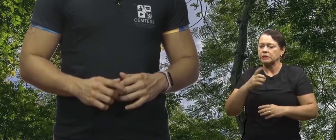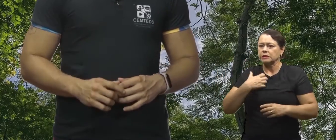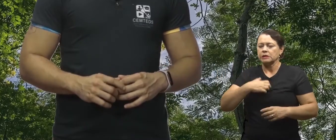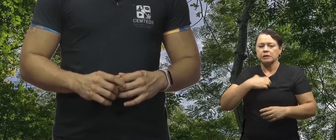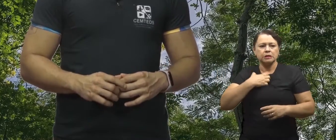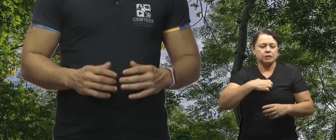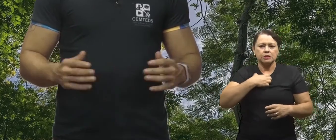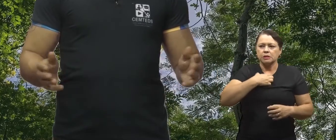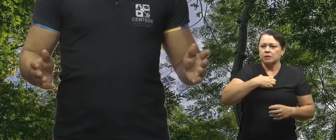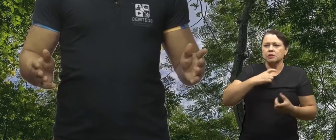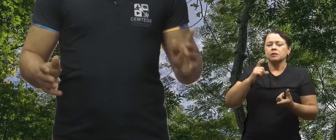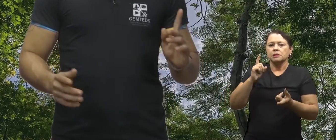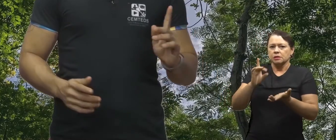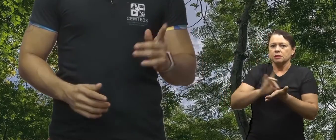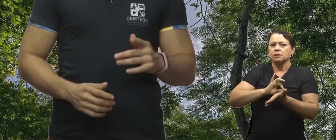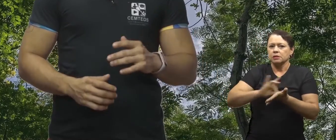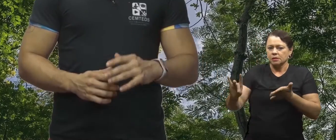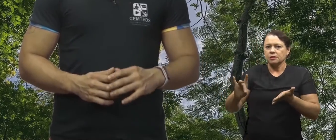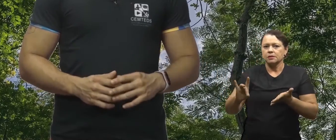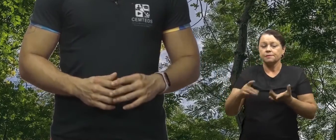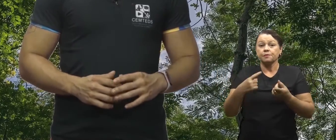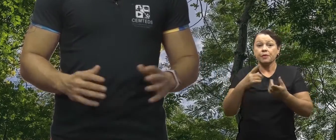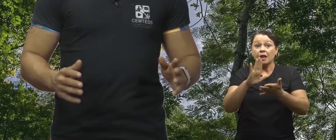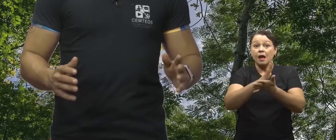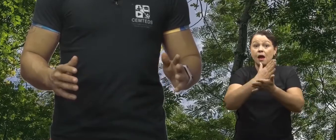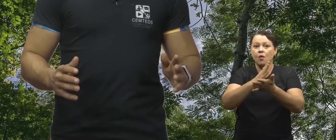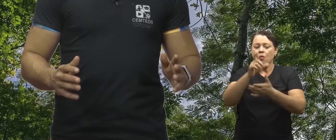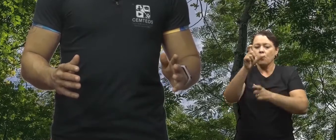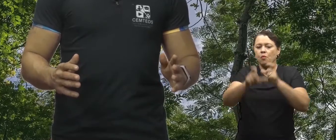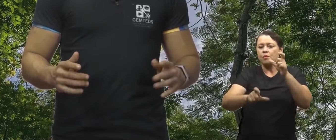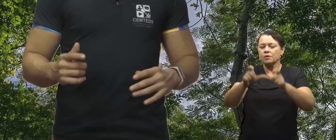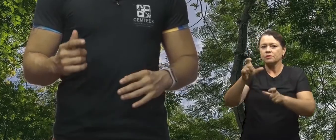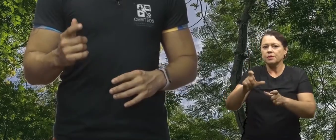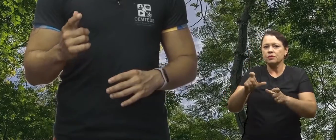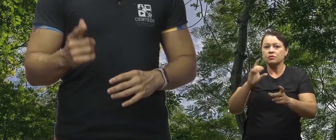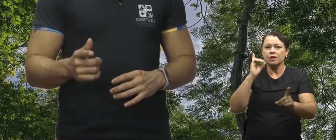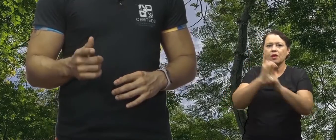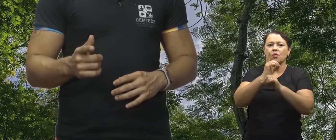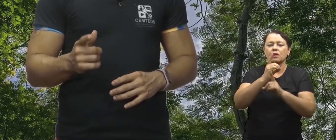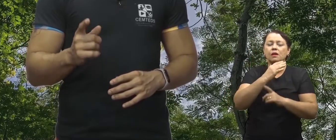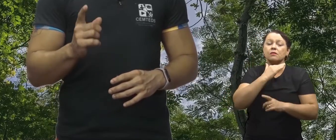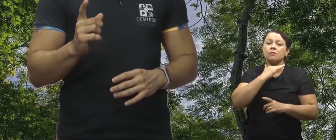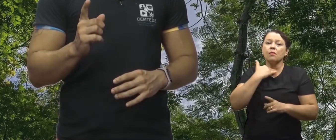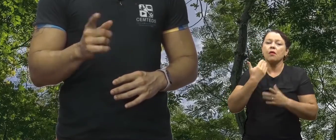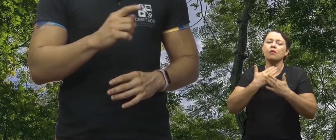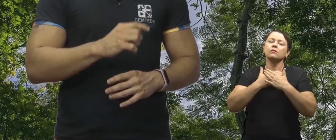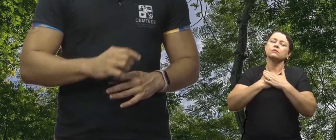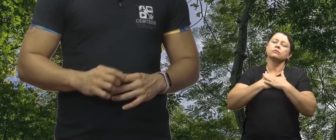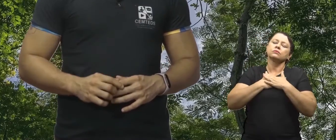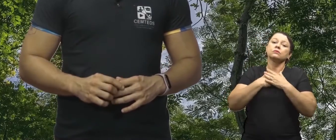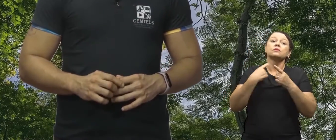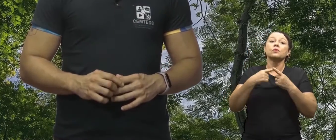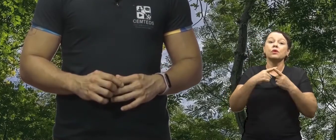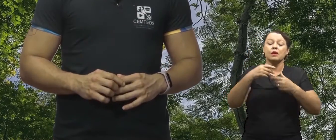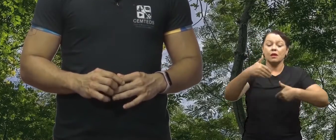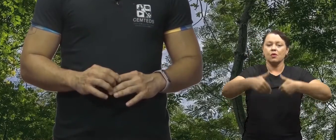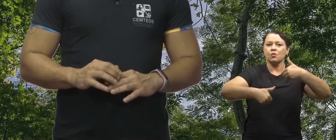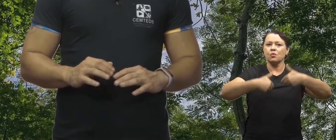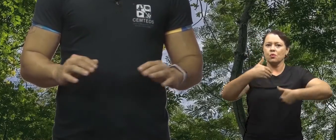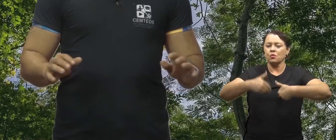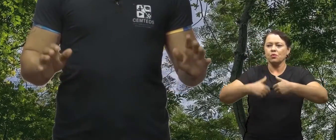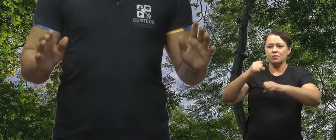um inimigo. Dizem que os corpos encontrados mortos na floresta eram de pessoas que tinham sido alvos do